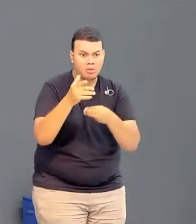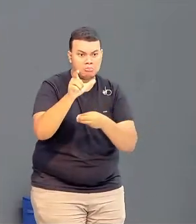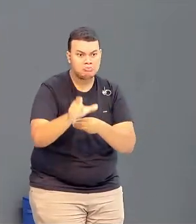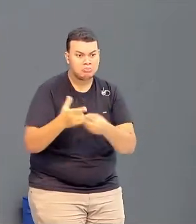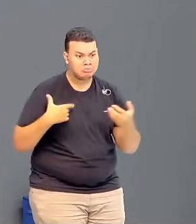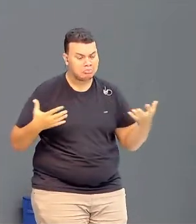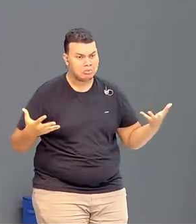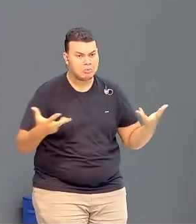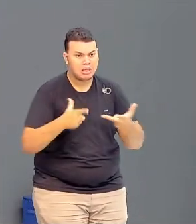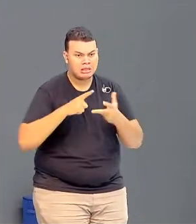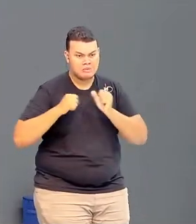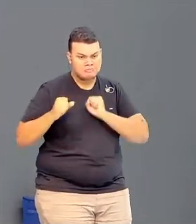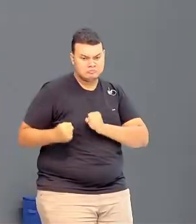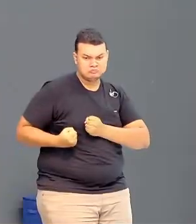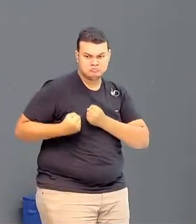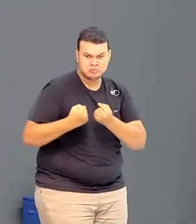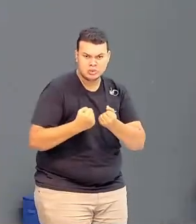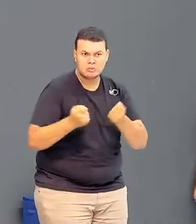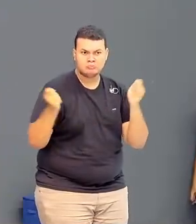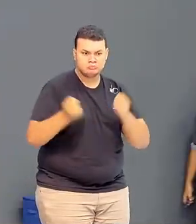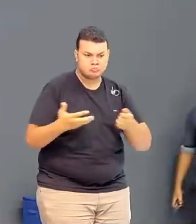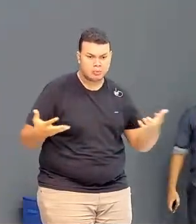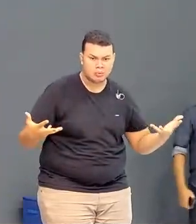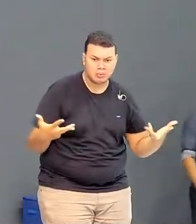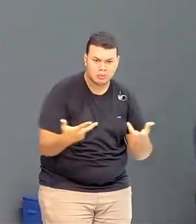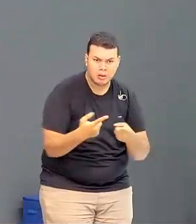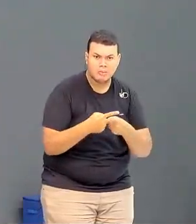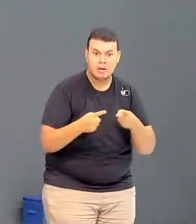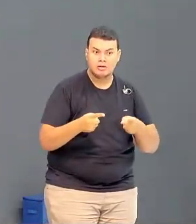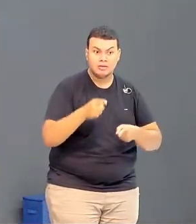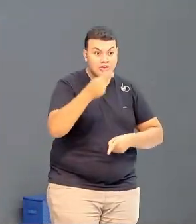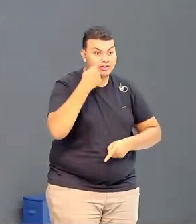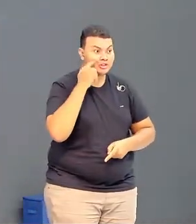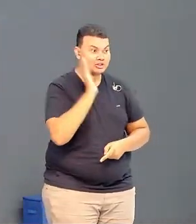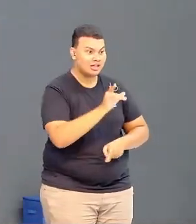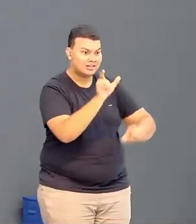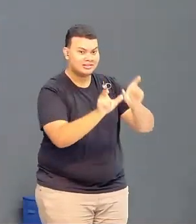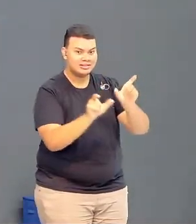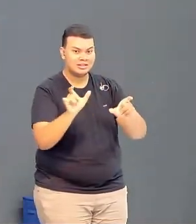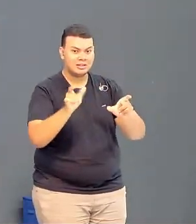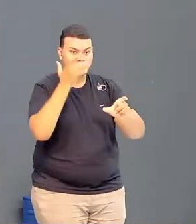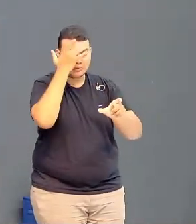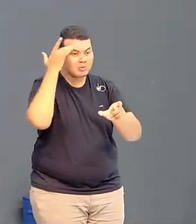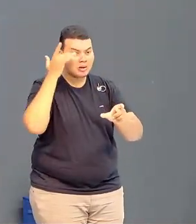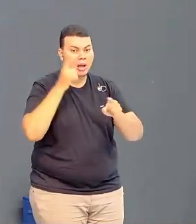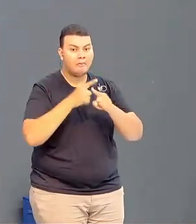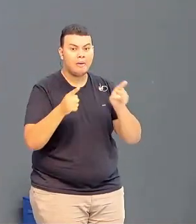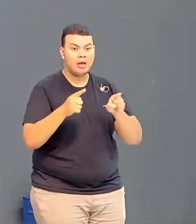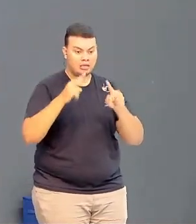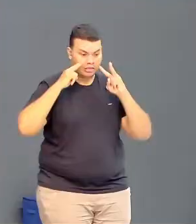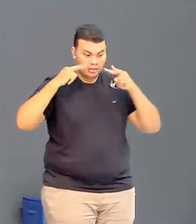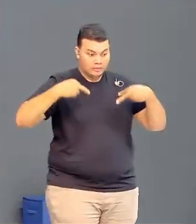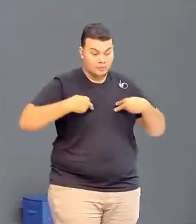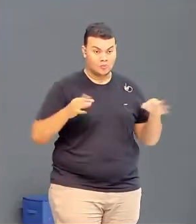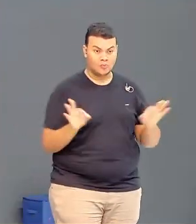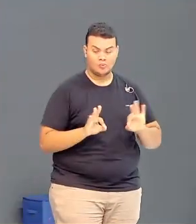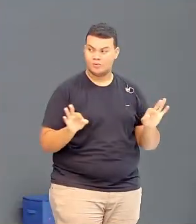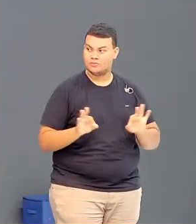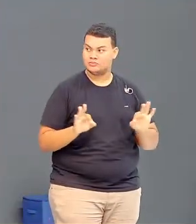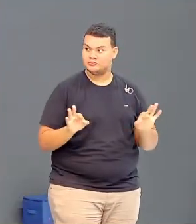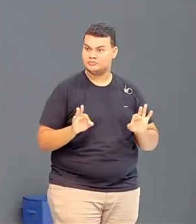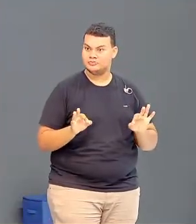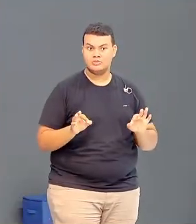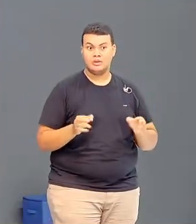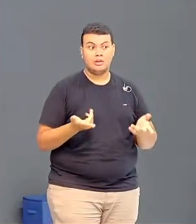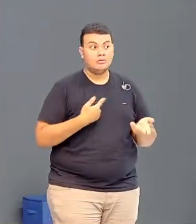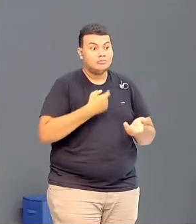habilidosa, tem um potencial. Você já viu gente assim, que a pessoa não consegue ver isso?